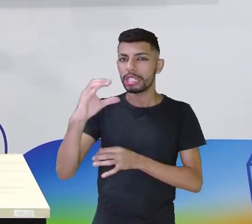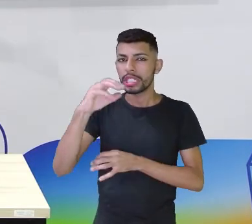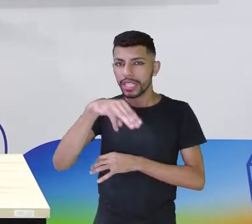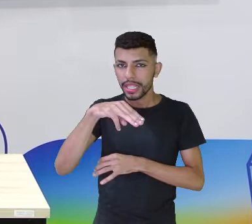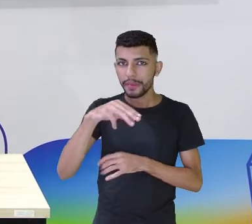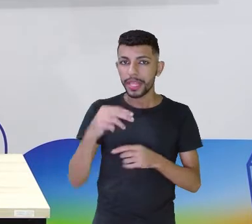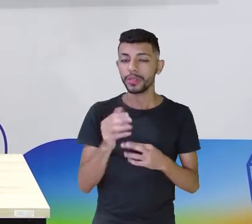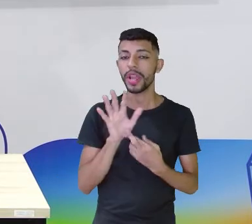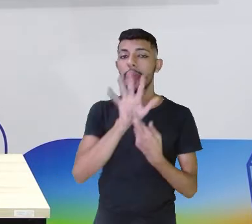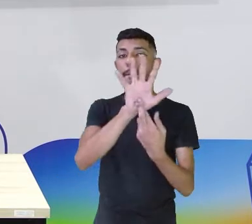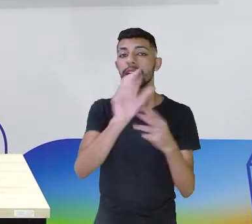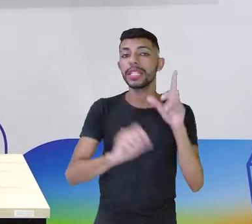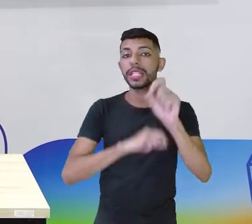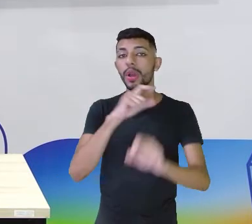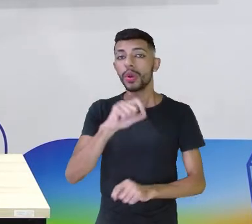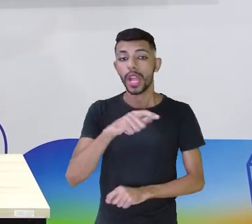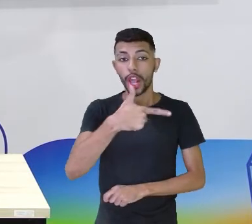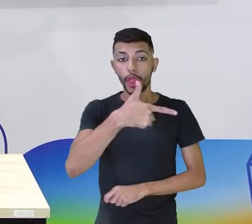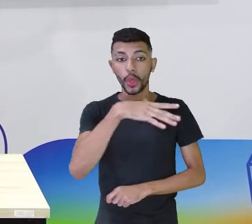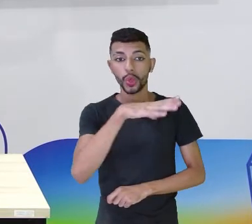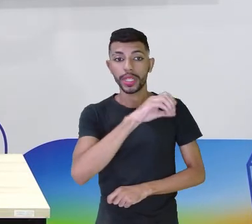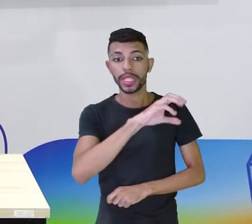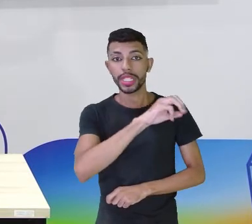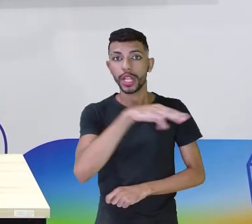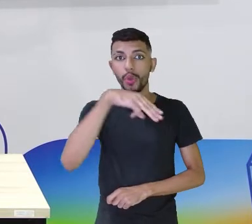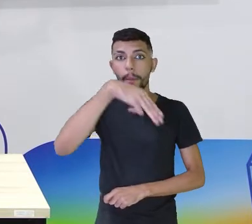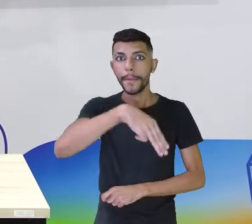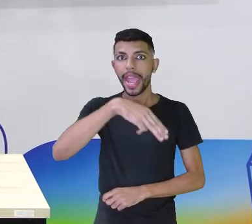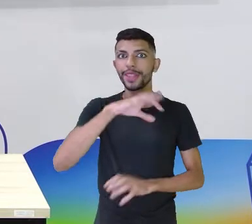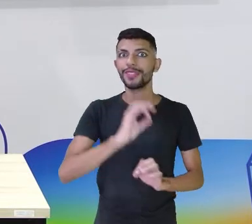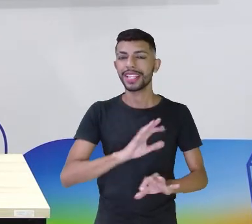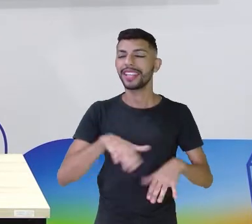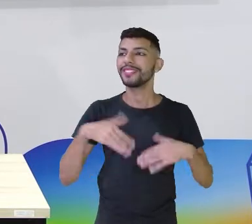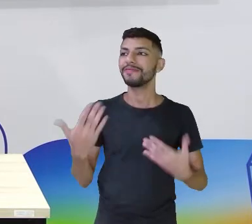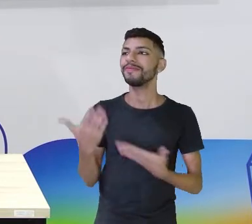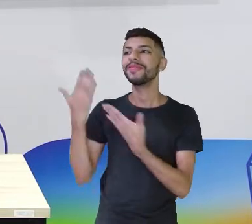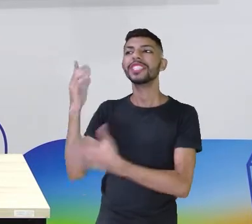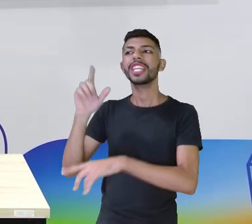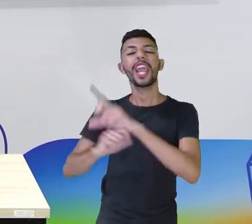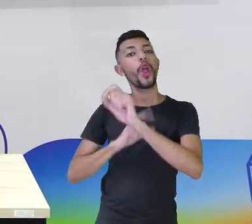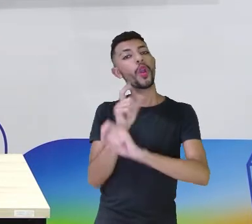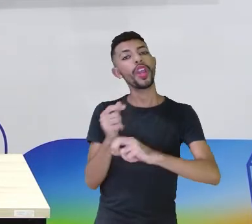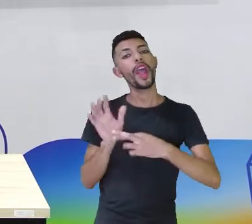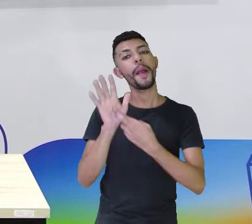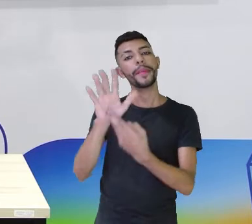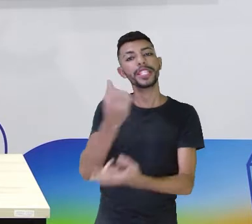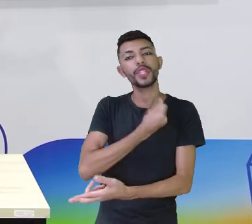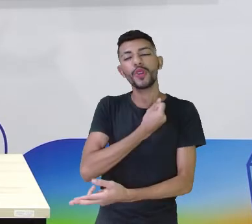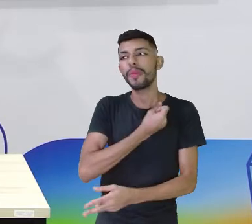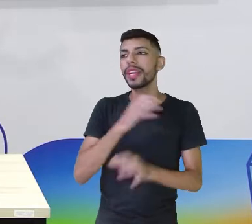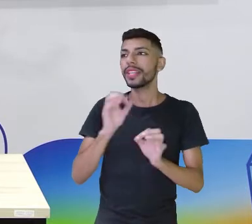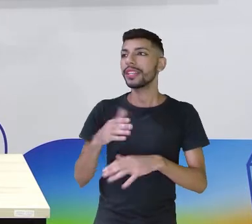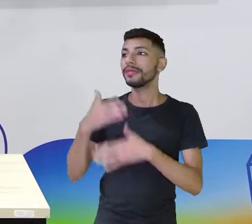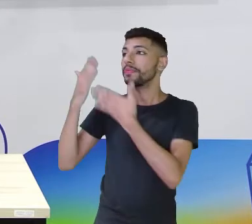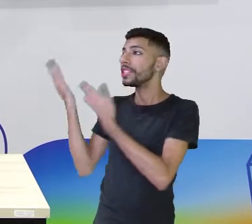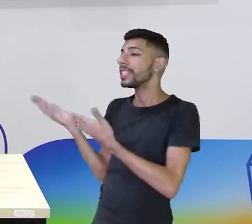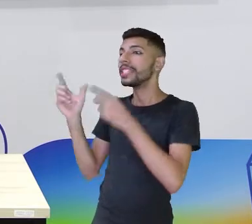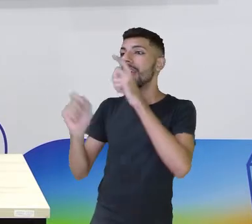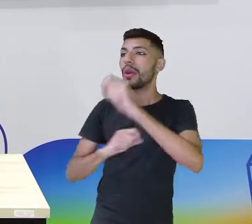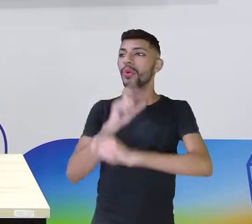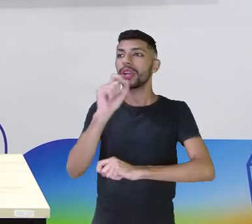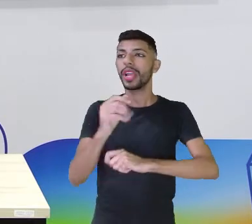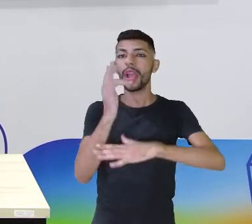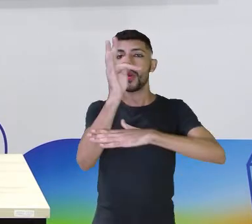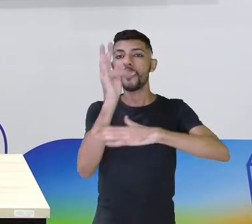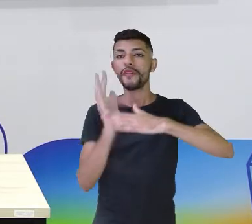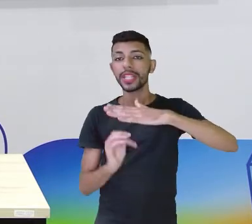metros. Aqui é apenas uma representação numérica. Então, aqui é uma fração. 1